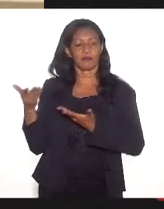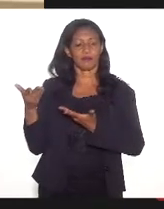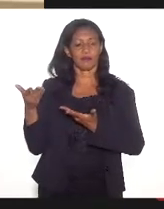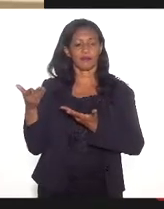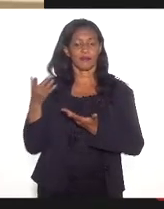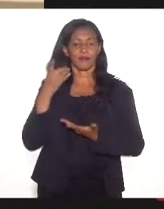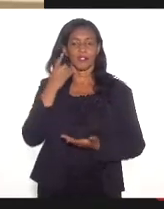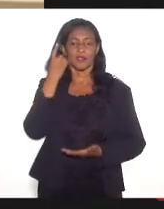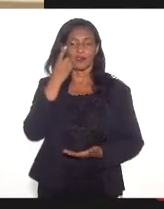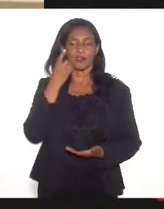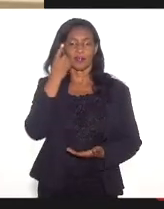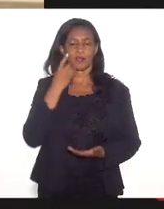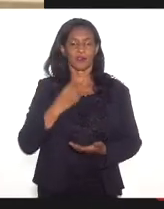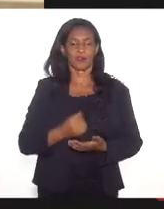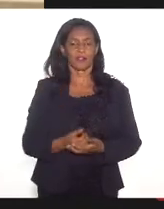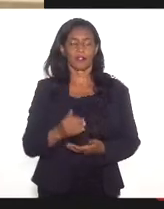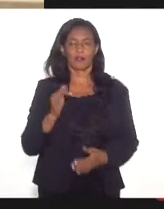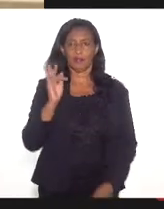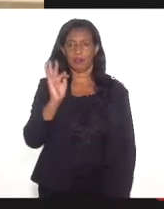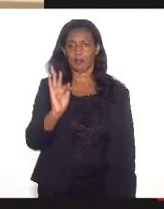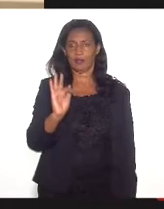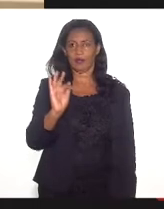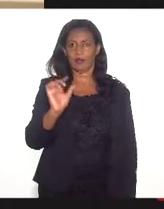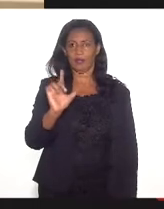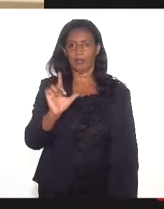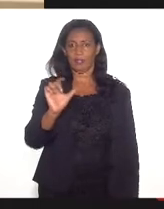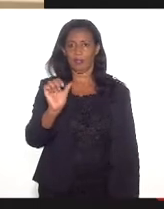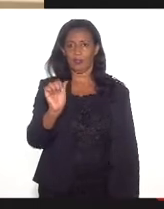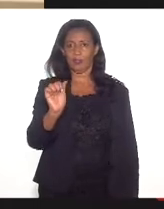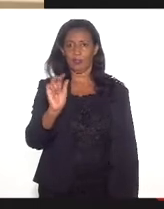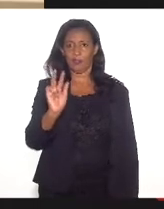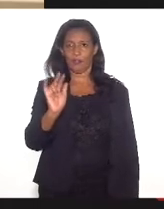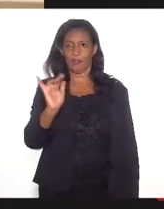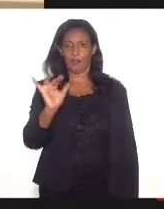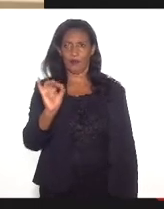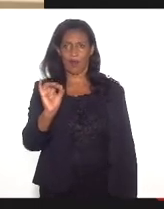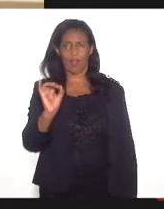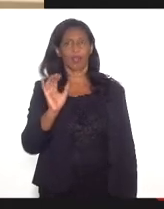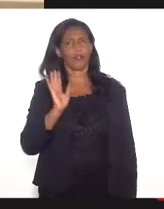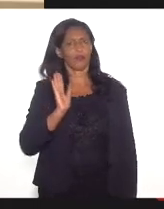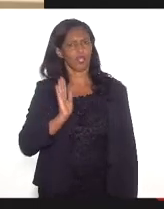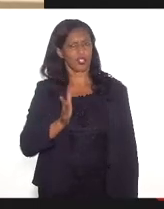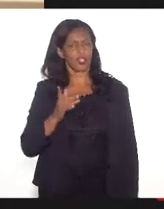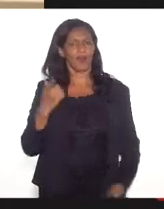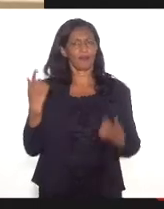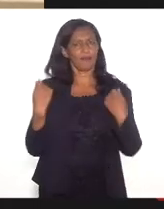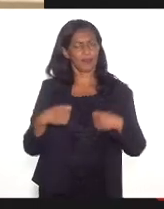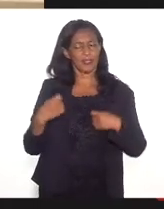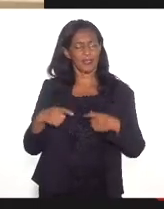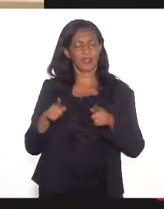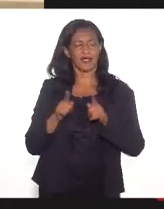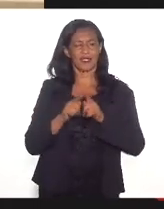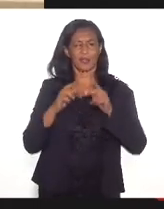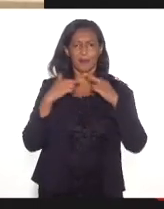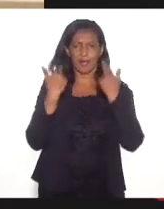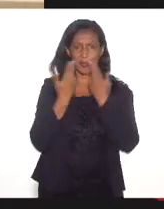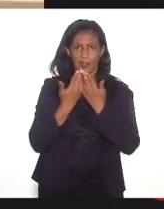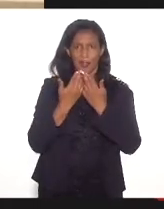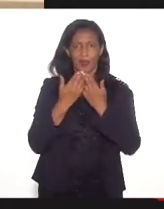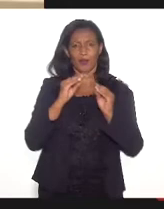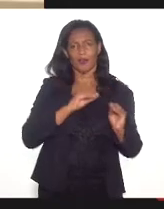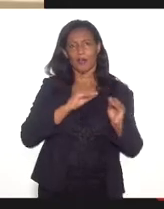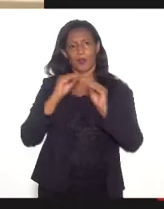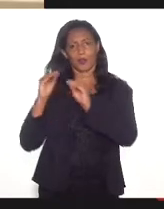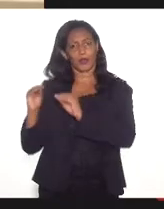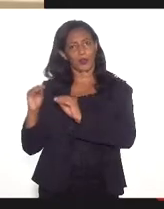o deputado Flávio Serafini que também já já tem que se retirar infelizmente